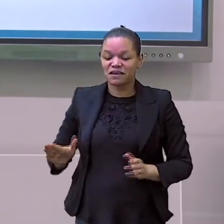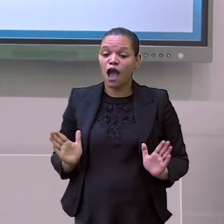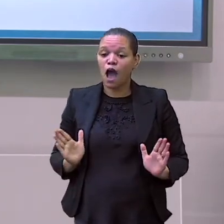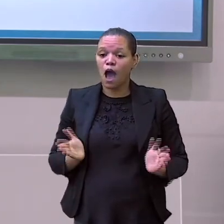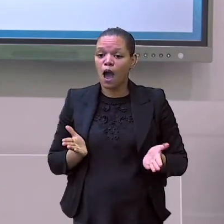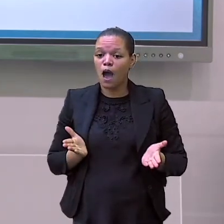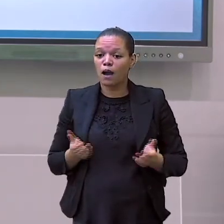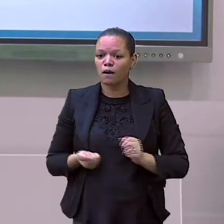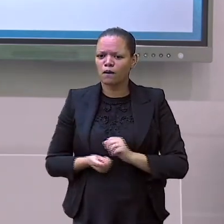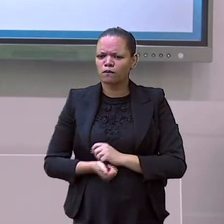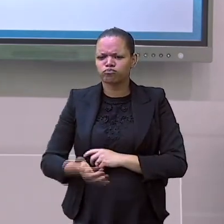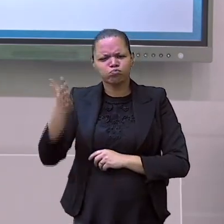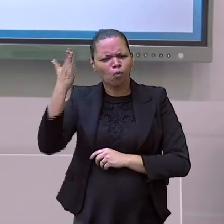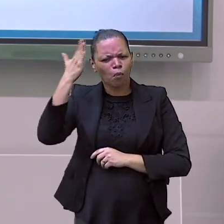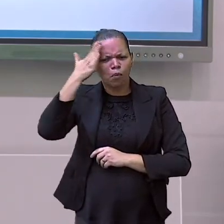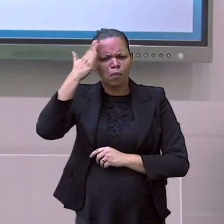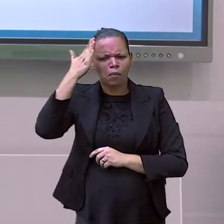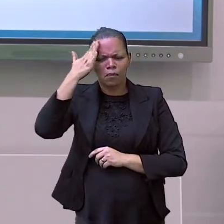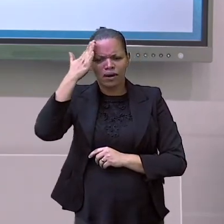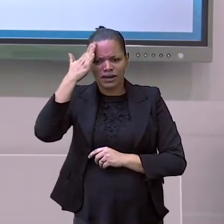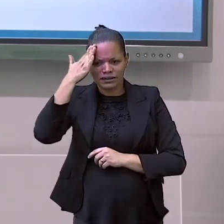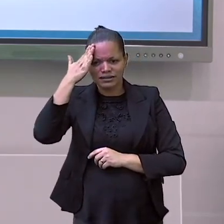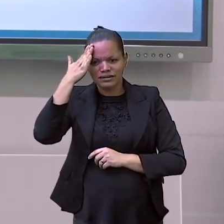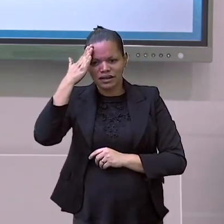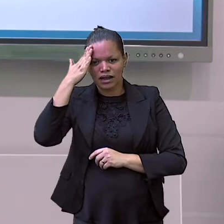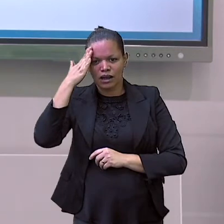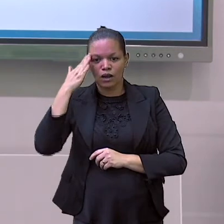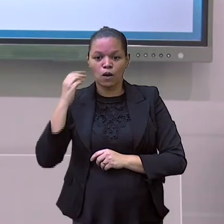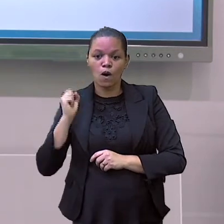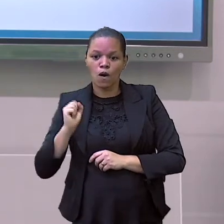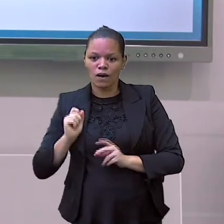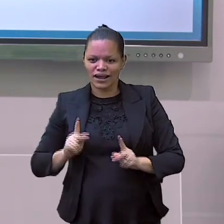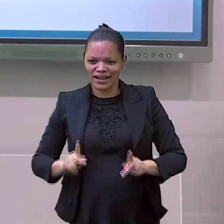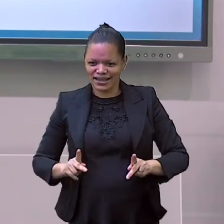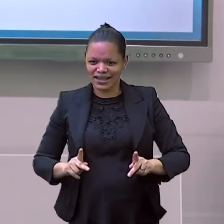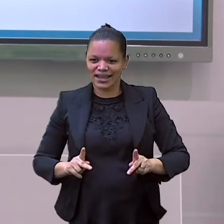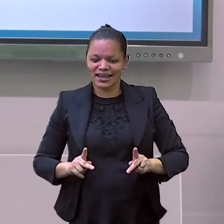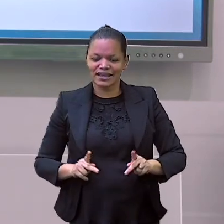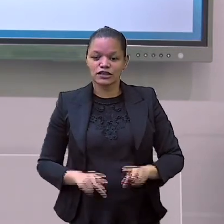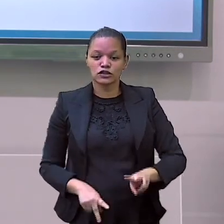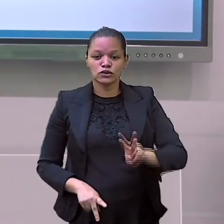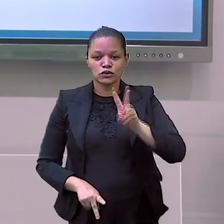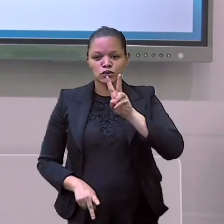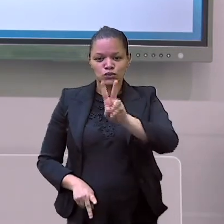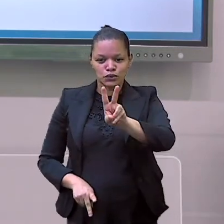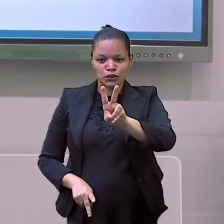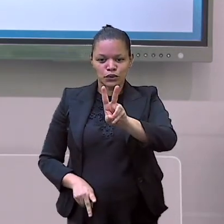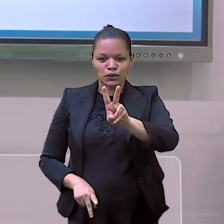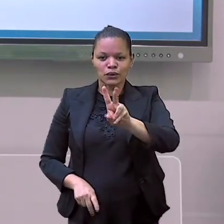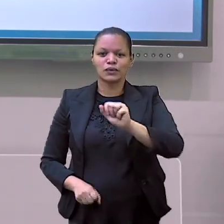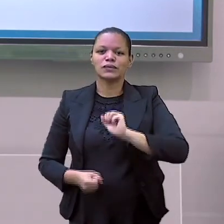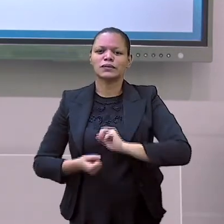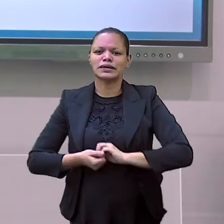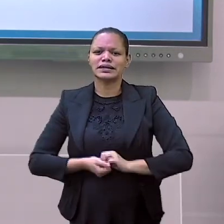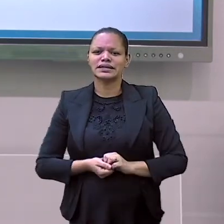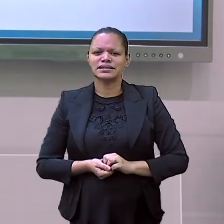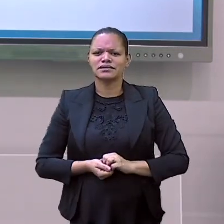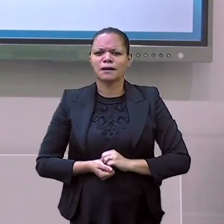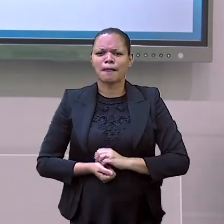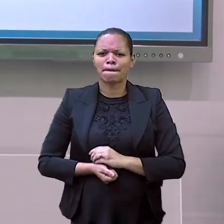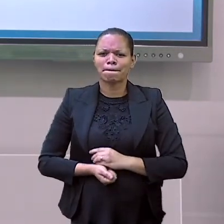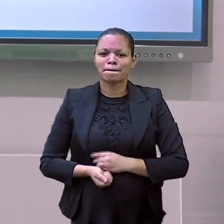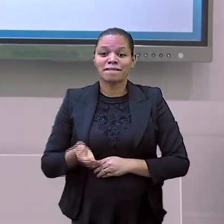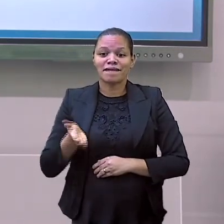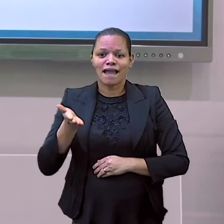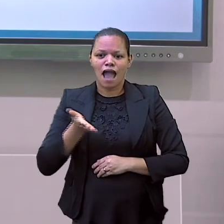atividade 2, porque a atividade 1 era o quê? Fazer a leitura. E nós já fizemos a leitura. Então, vamos lá para a